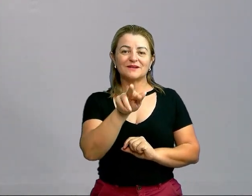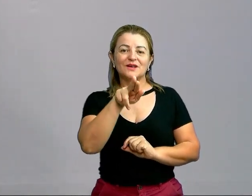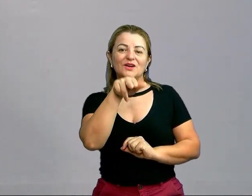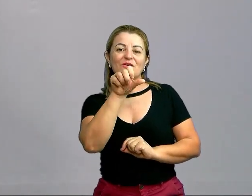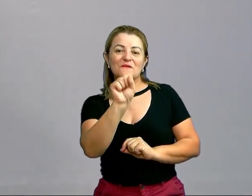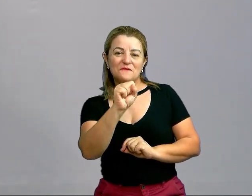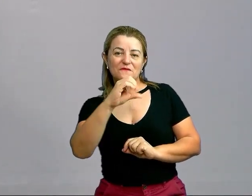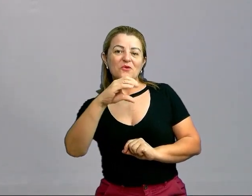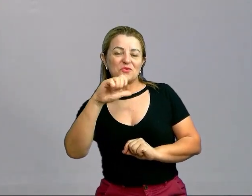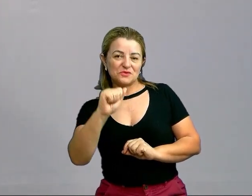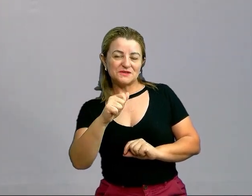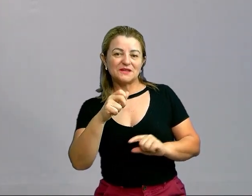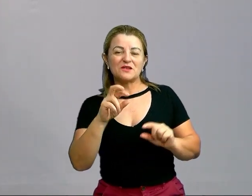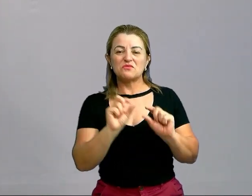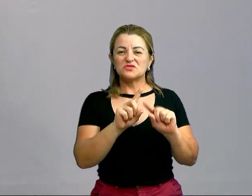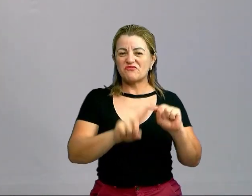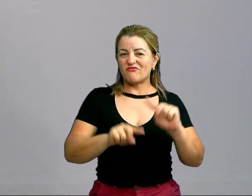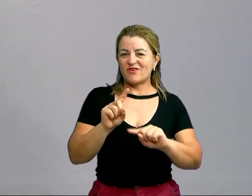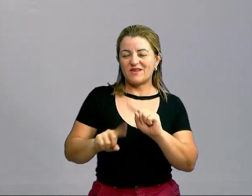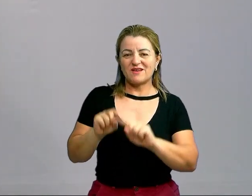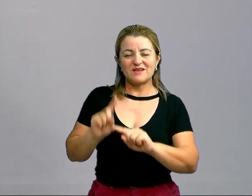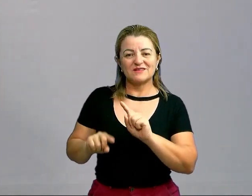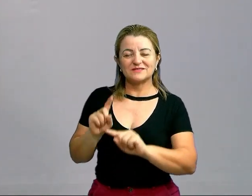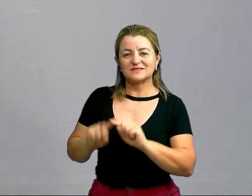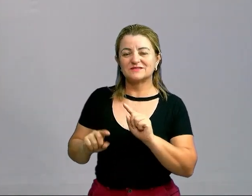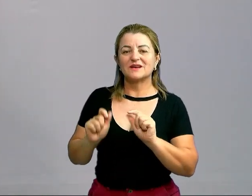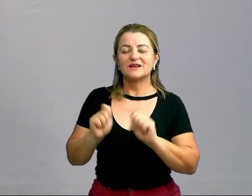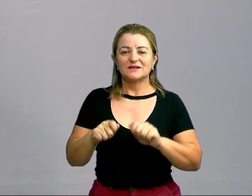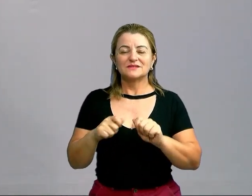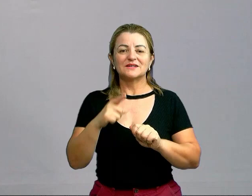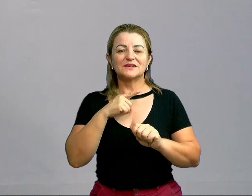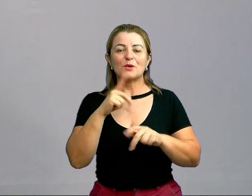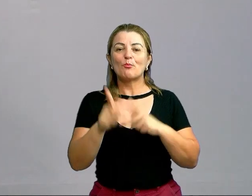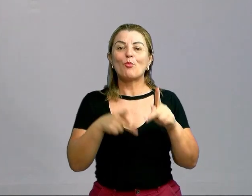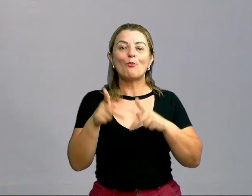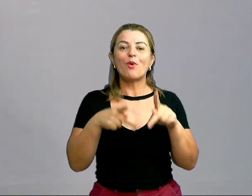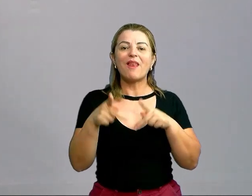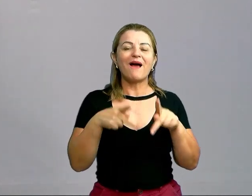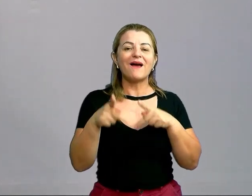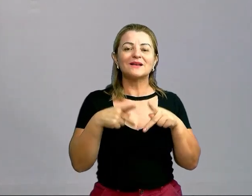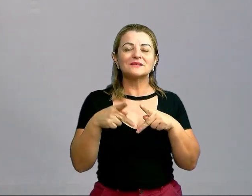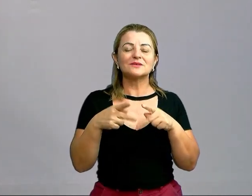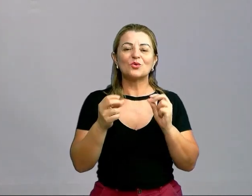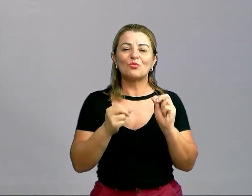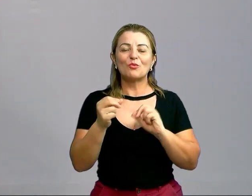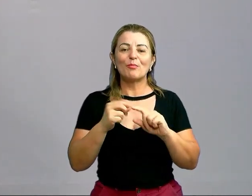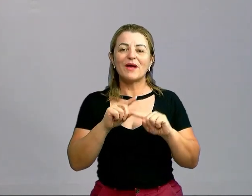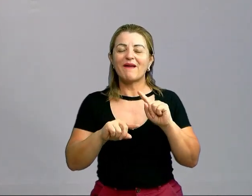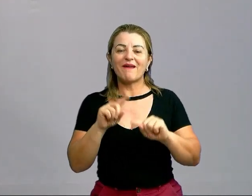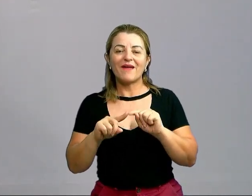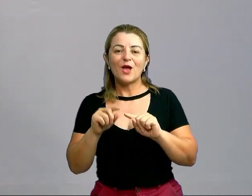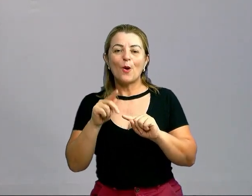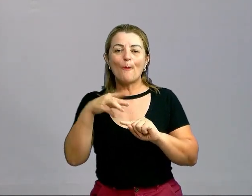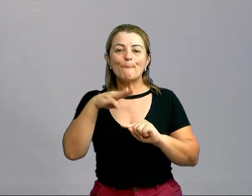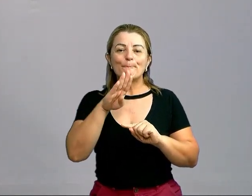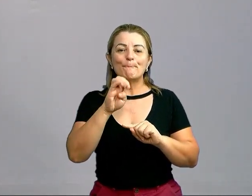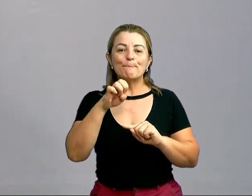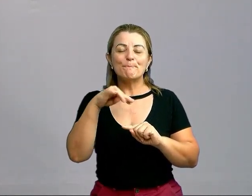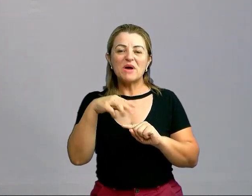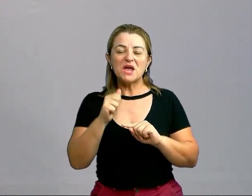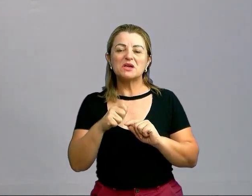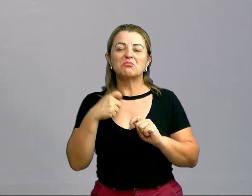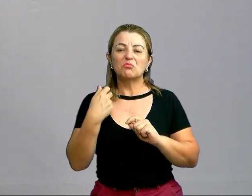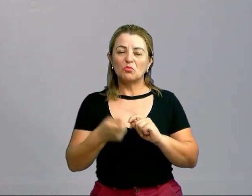com peças alemãs ainda, né, o Fusca, e o Fusca se populariza no Brasil como um bem durável dessa multinacional e